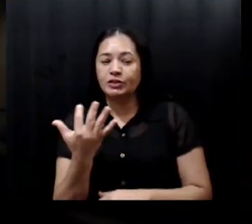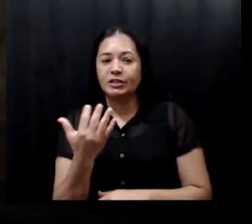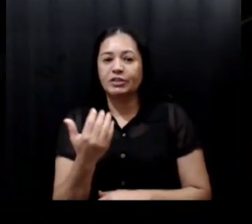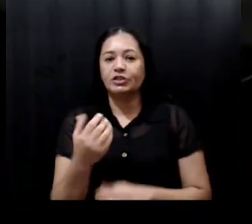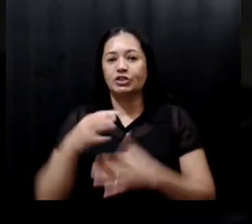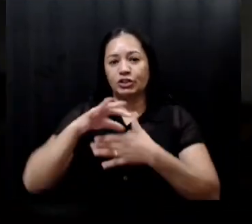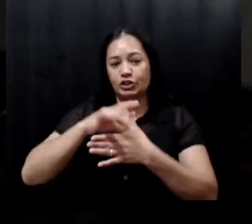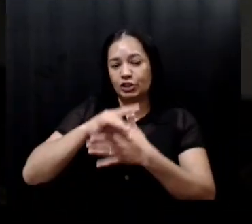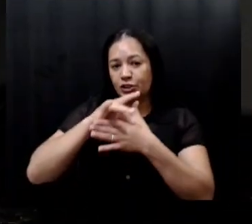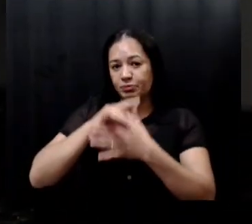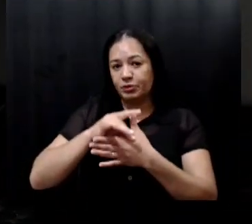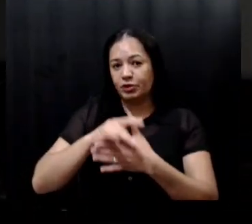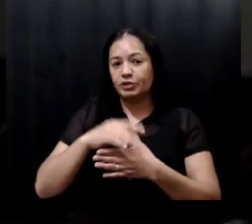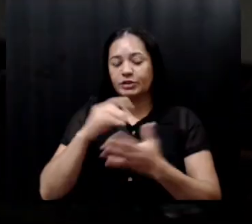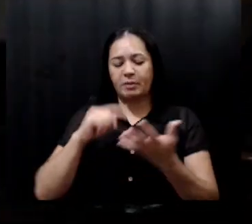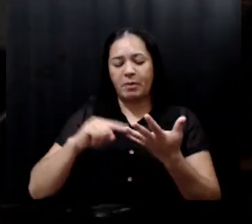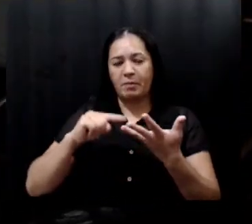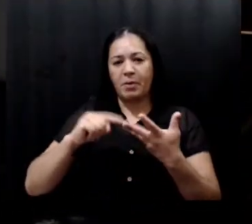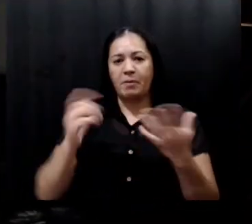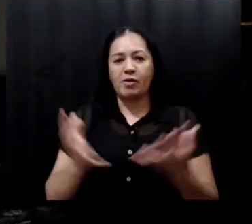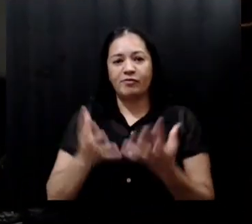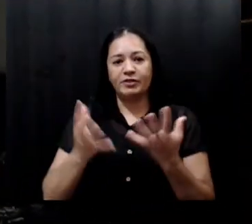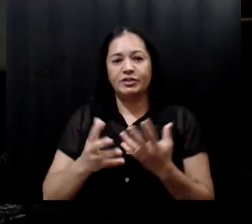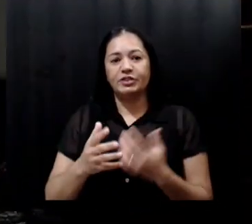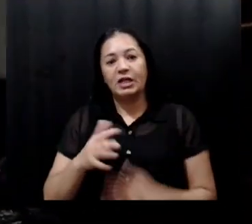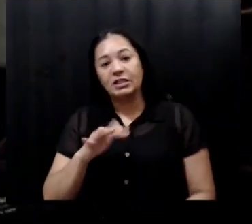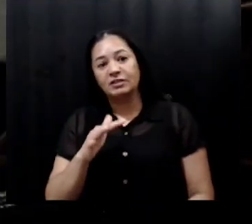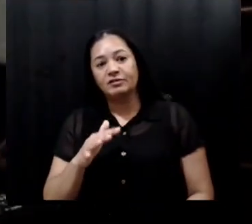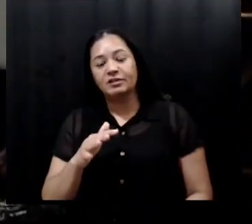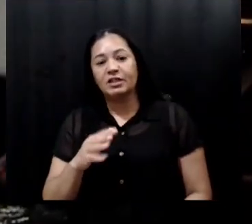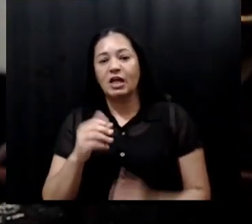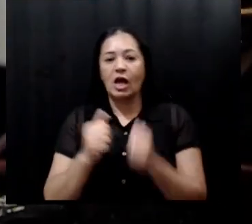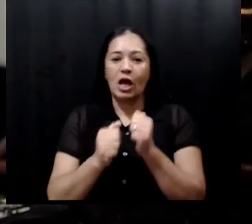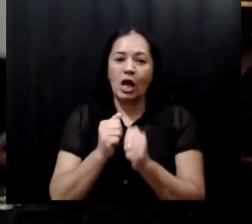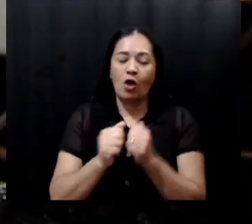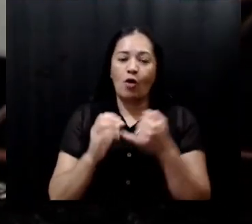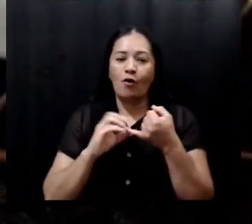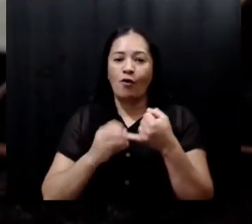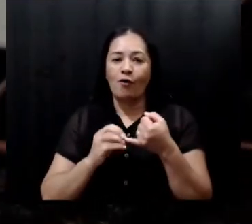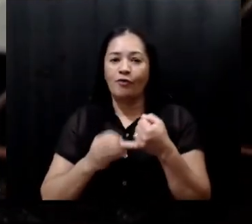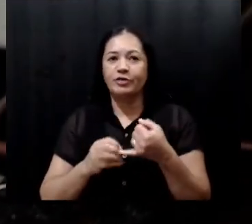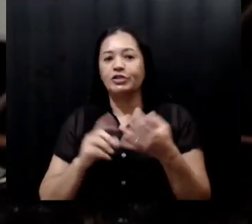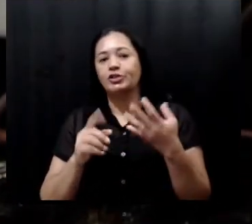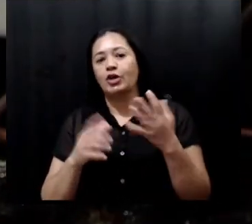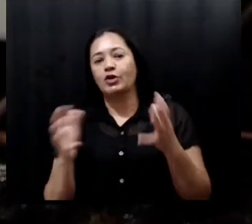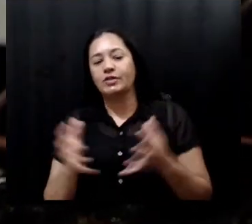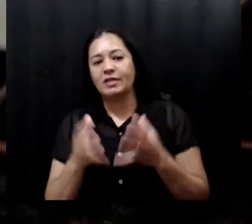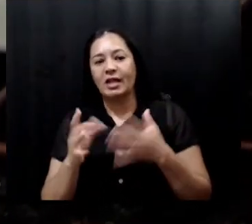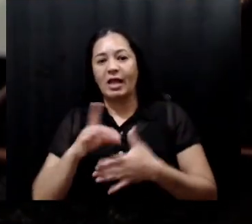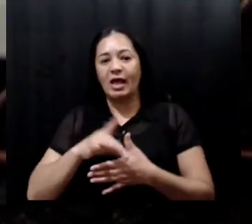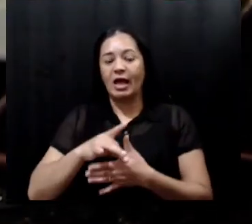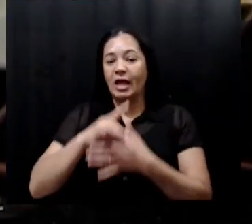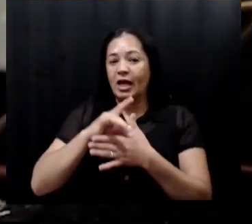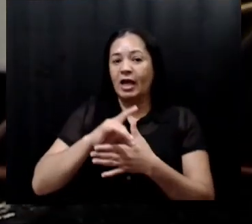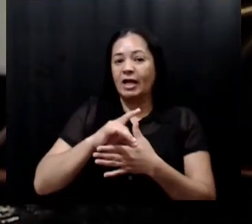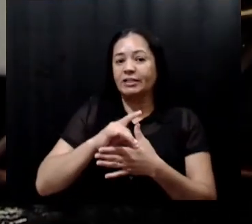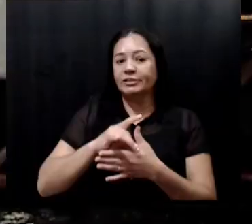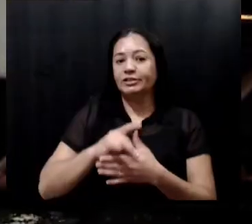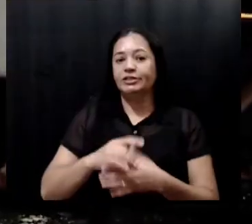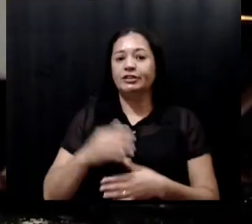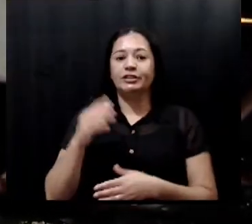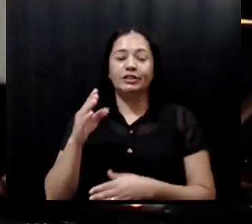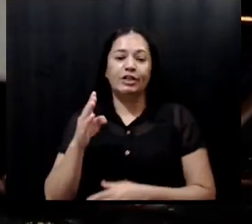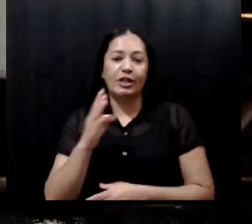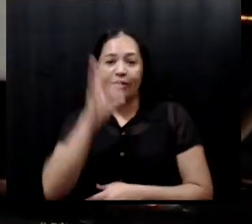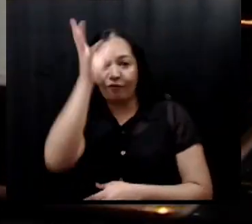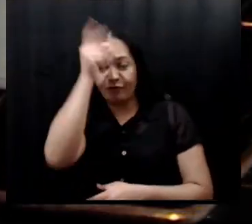carboidratos e vegetais, geralmente arroz, feijão, uma guarnição, carne, frango ou peixe, ela conquista também